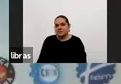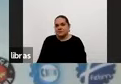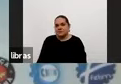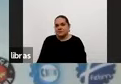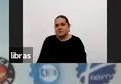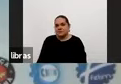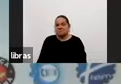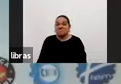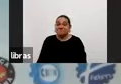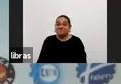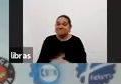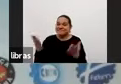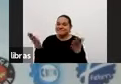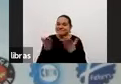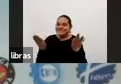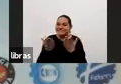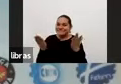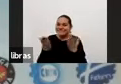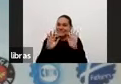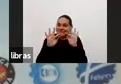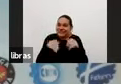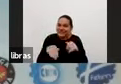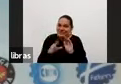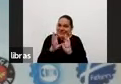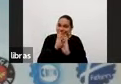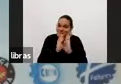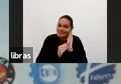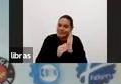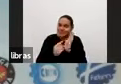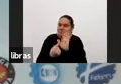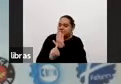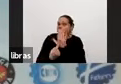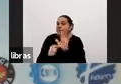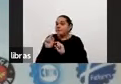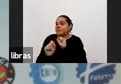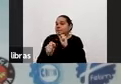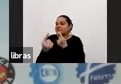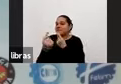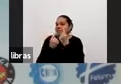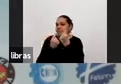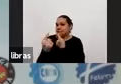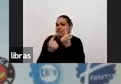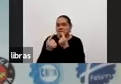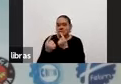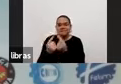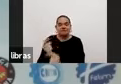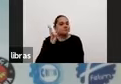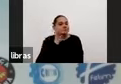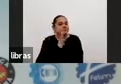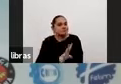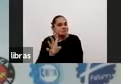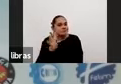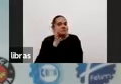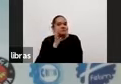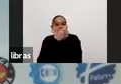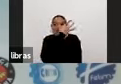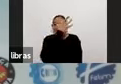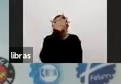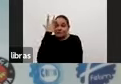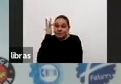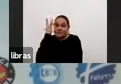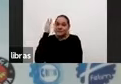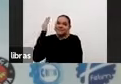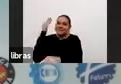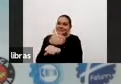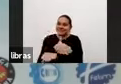E agora, para encerrar aqui nosso conteúdo, vamos mostrar umas entrevistas muito massa das pessoas que participaram,